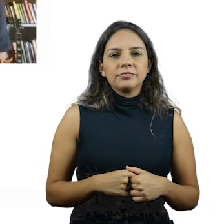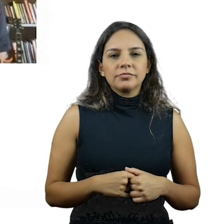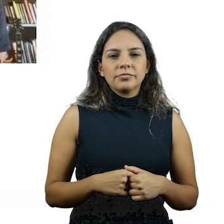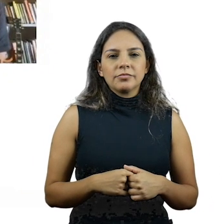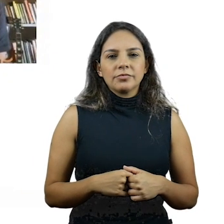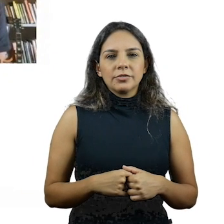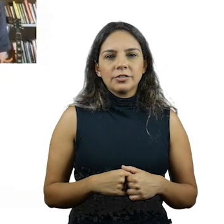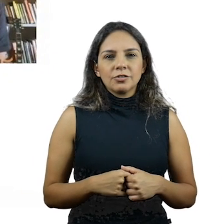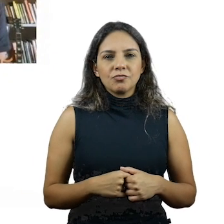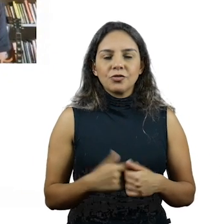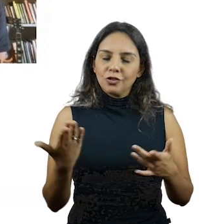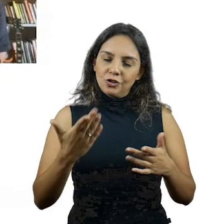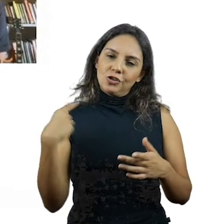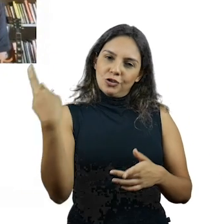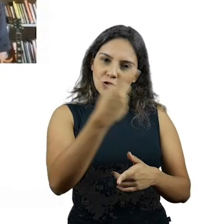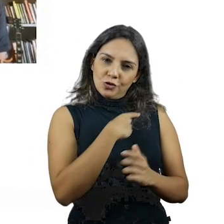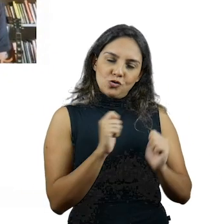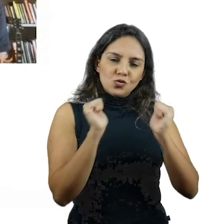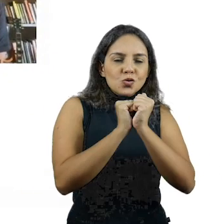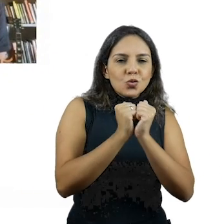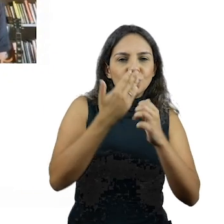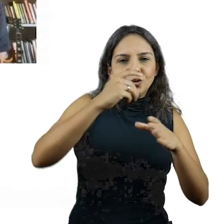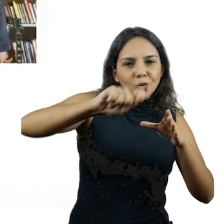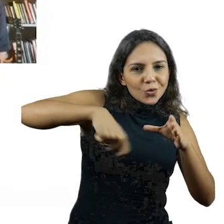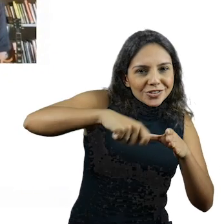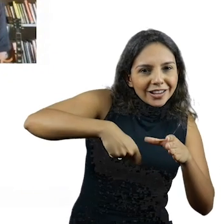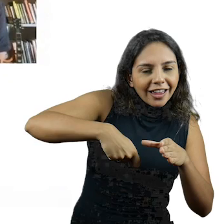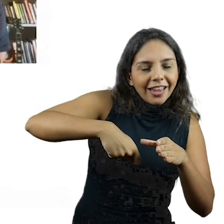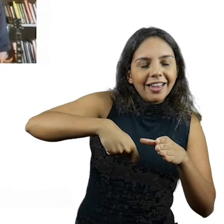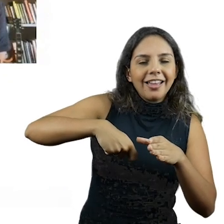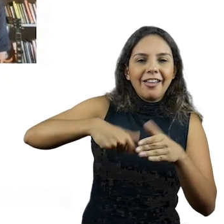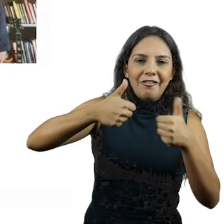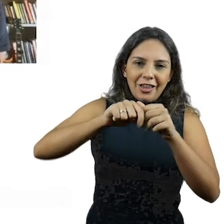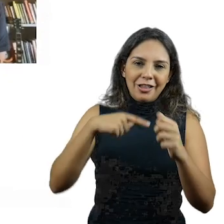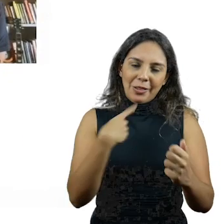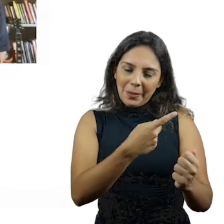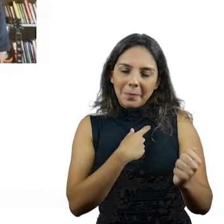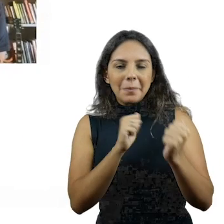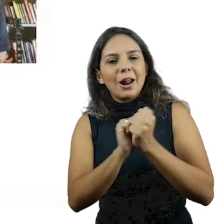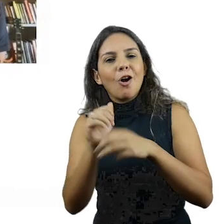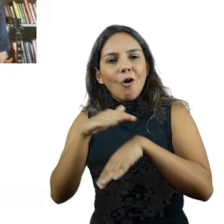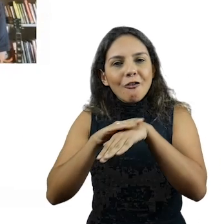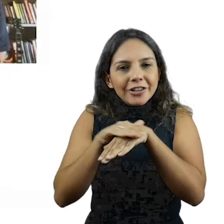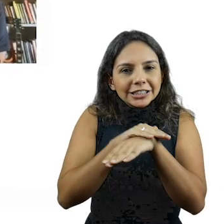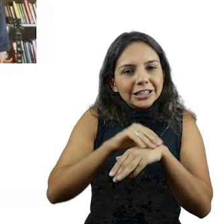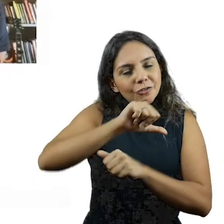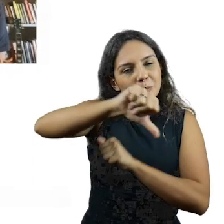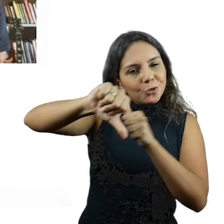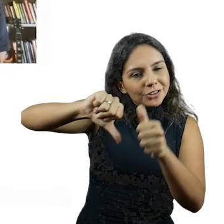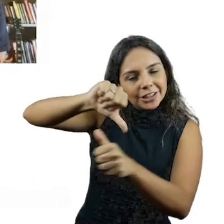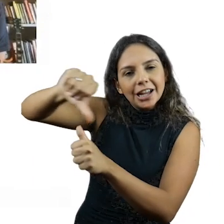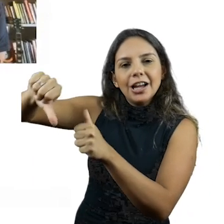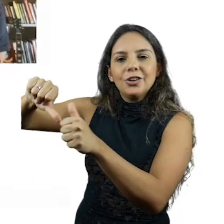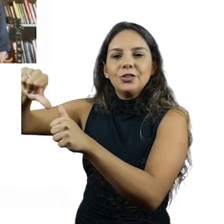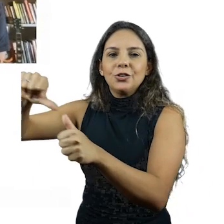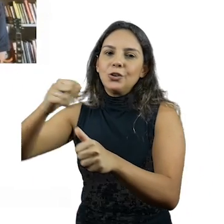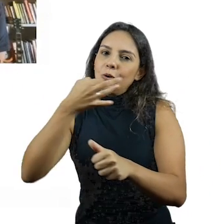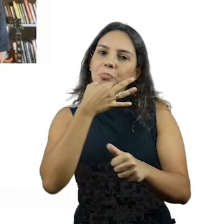pouco impessoal, e agora você já vai ocupando a cozinha, ficando mais ali, então as coisas vão mudando de lugar, você já